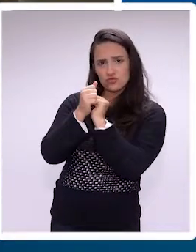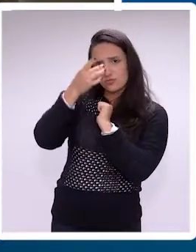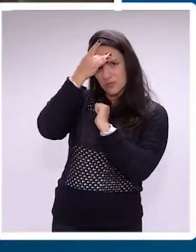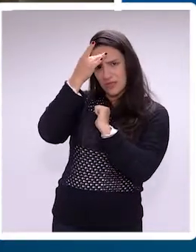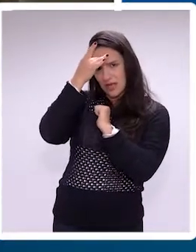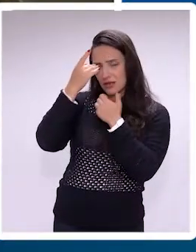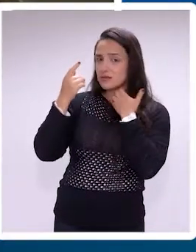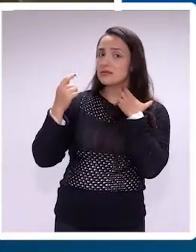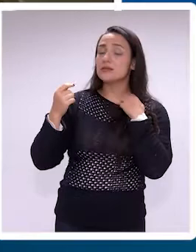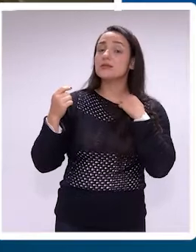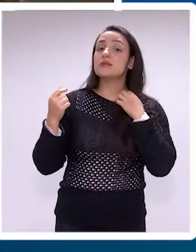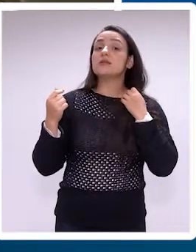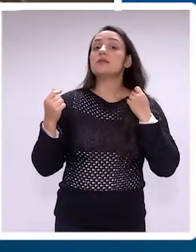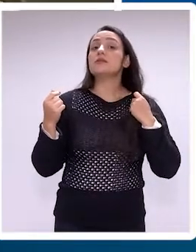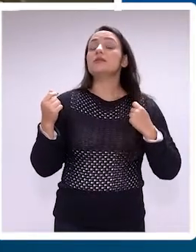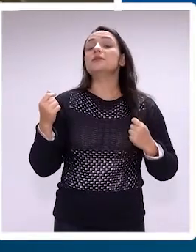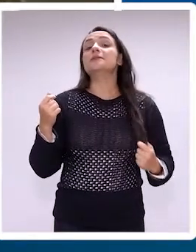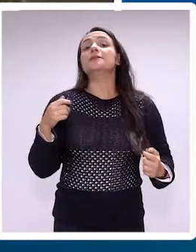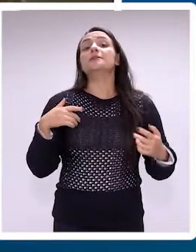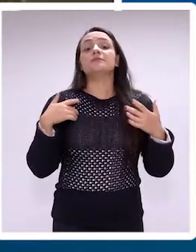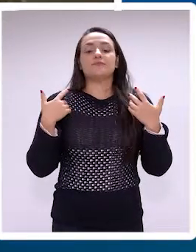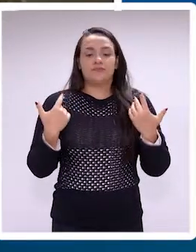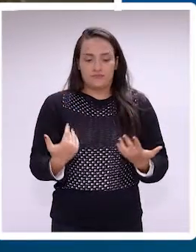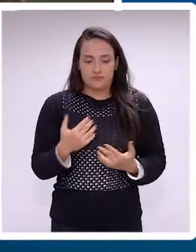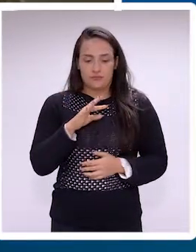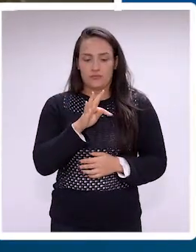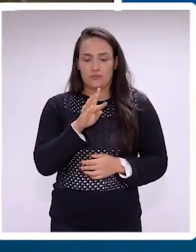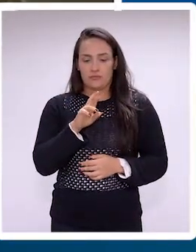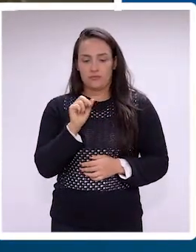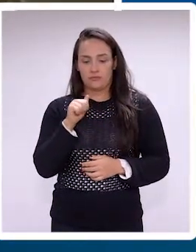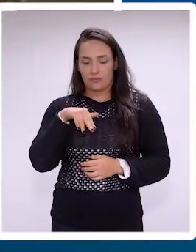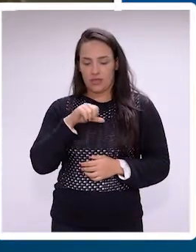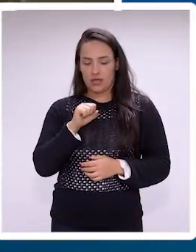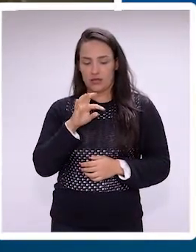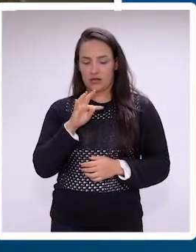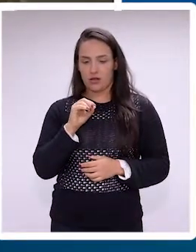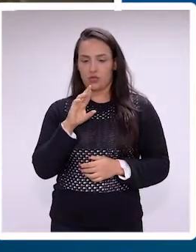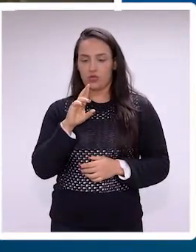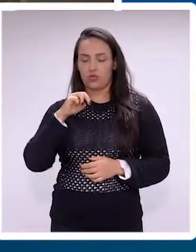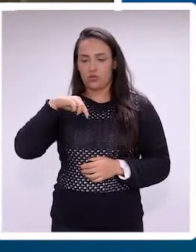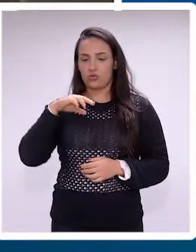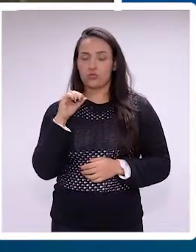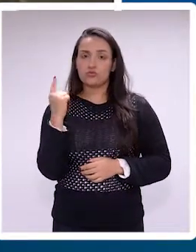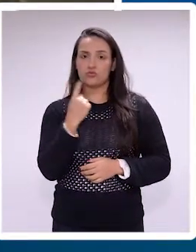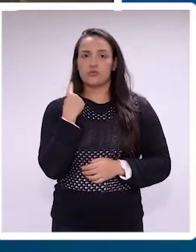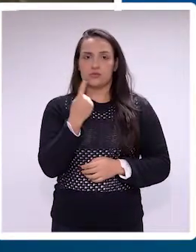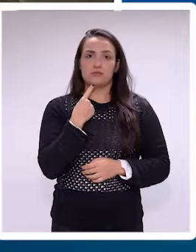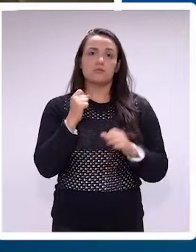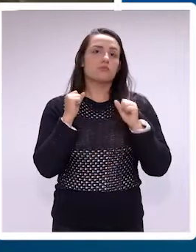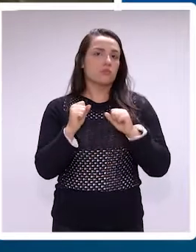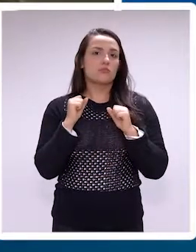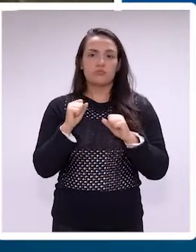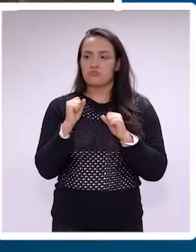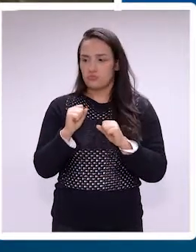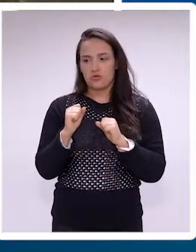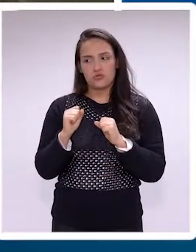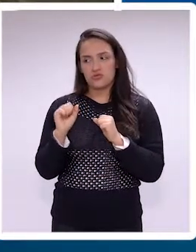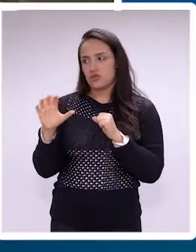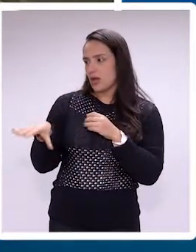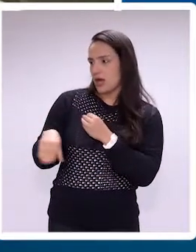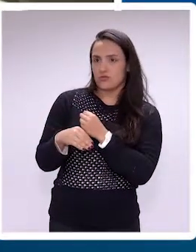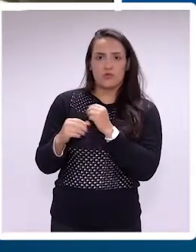Ela é uma doença por si só. E como tudo na natureza, ela pode vir acompanhada. Então, é muito